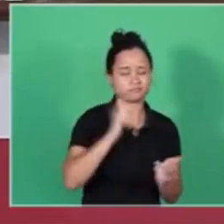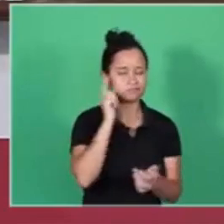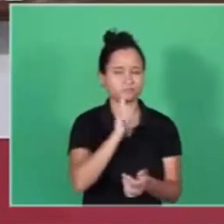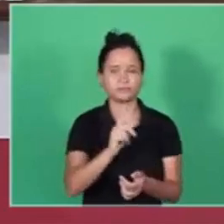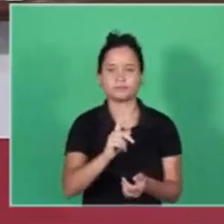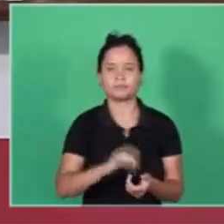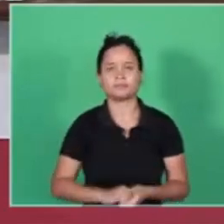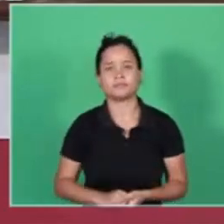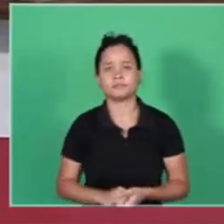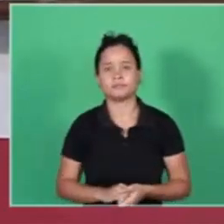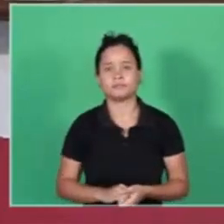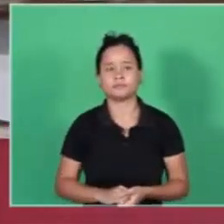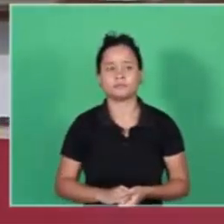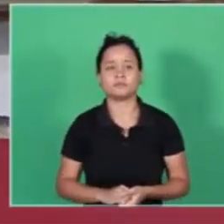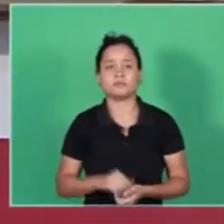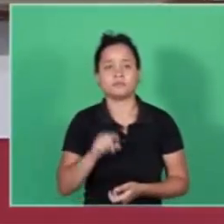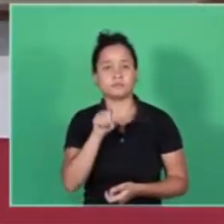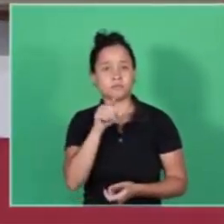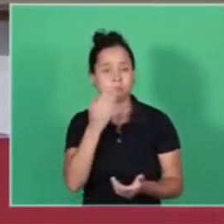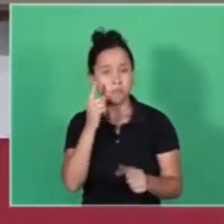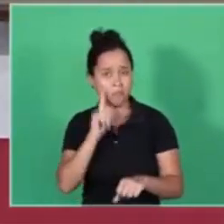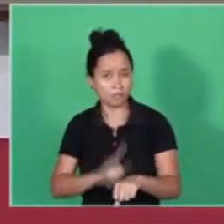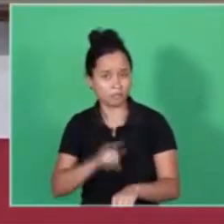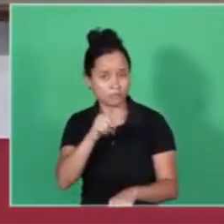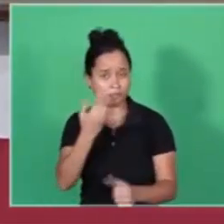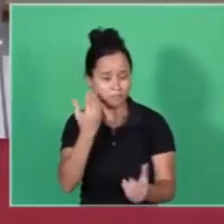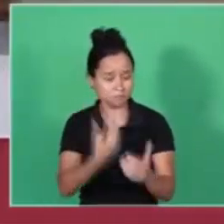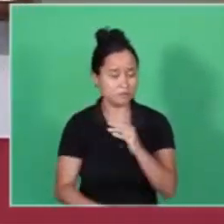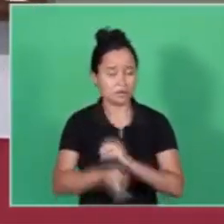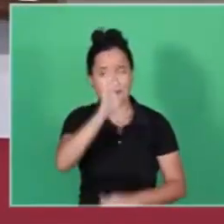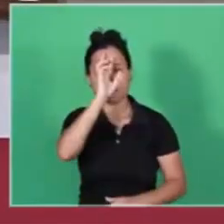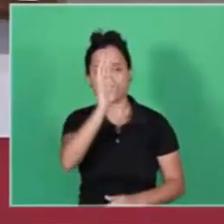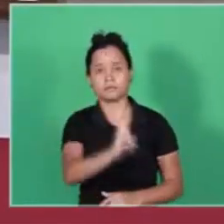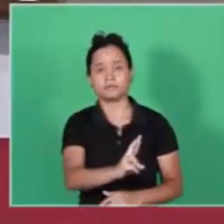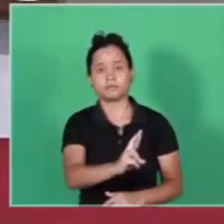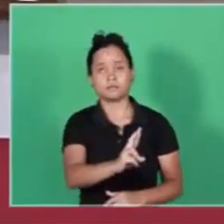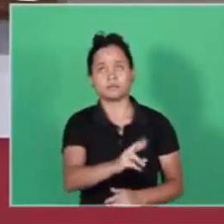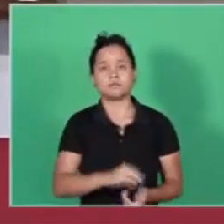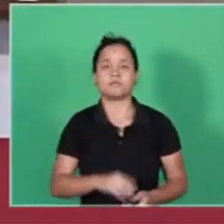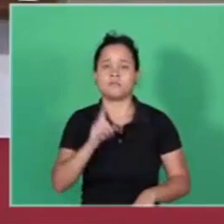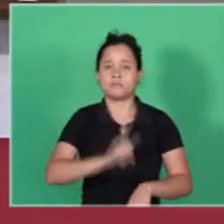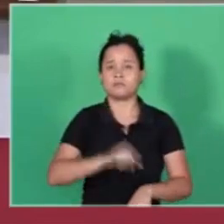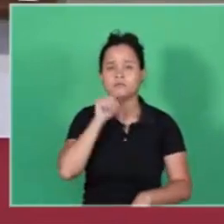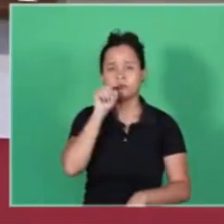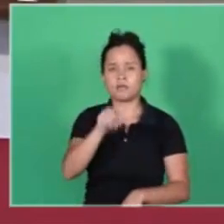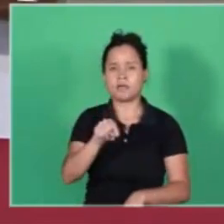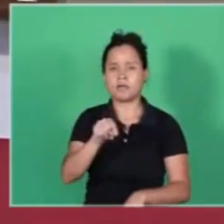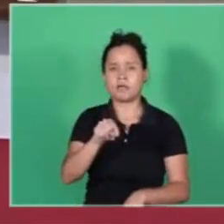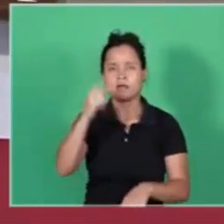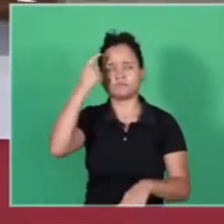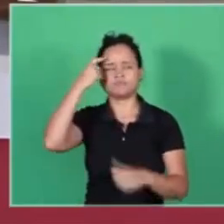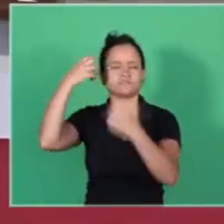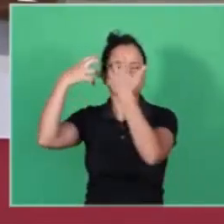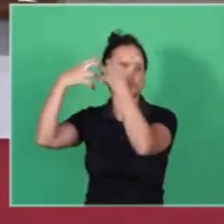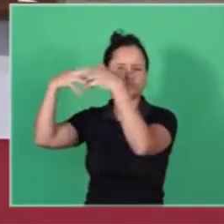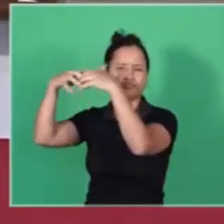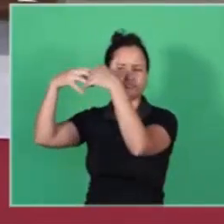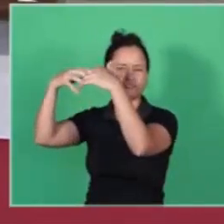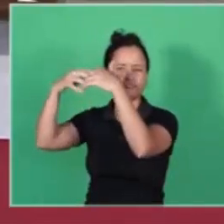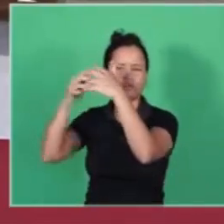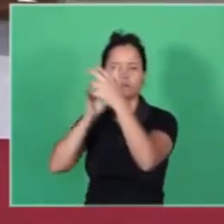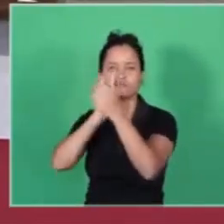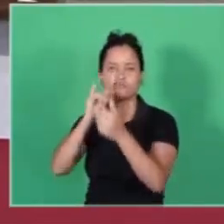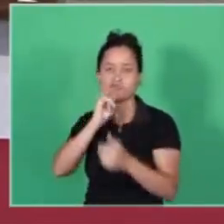Quando você perde razão, quando você raciocina, você está perdendo energia. Quando você perde